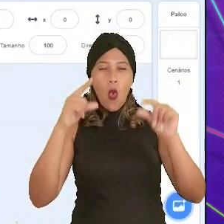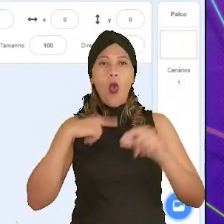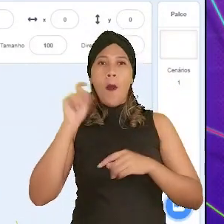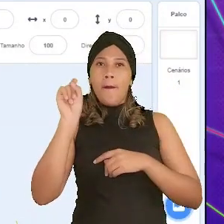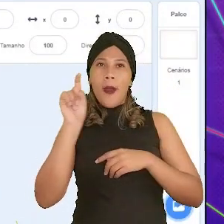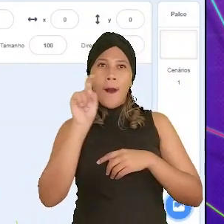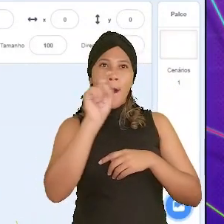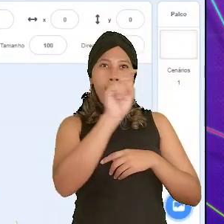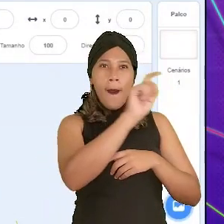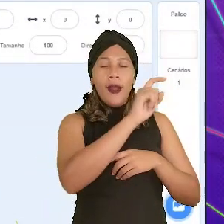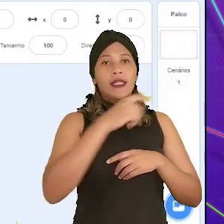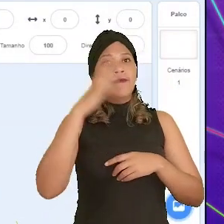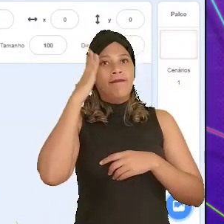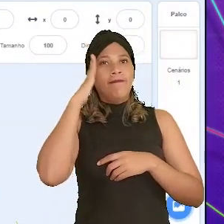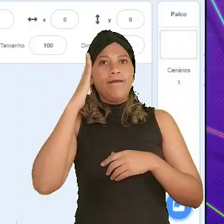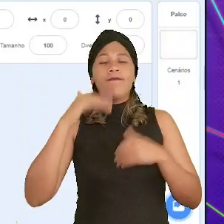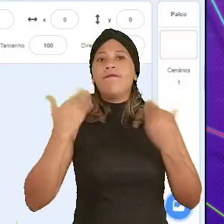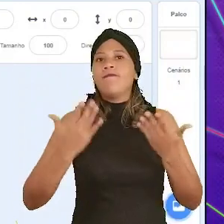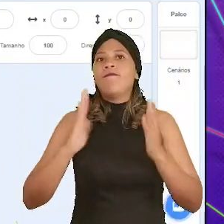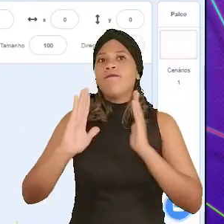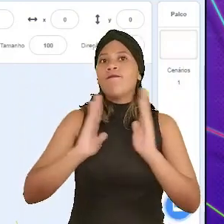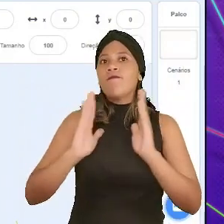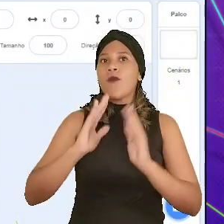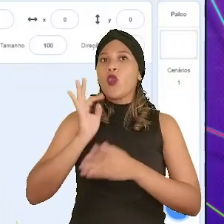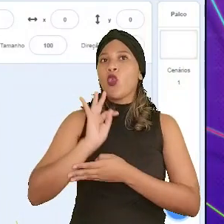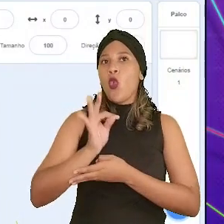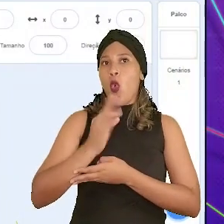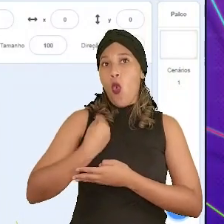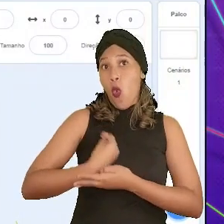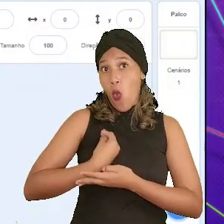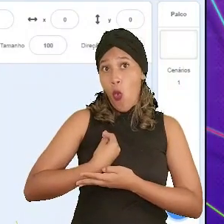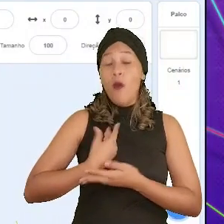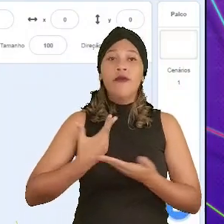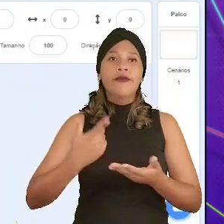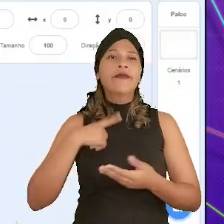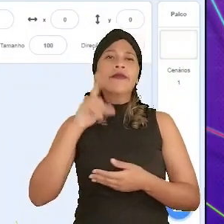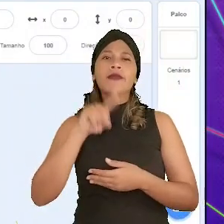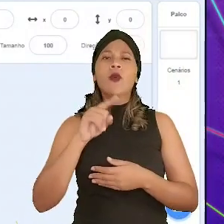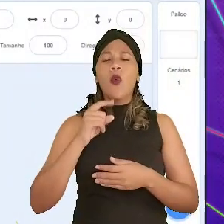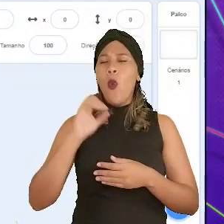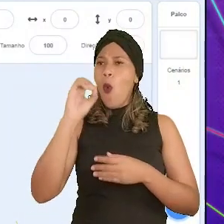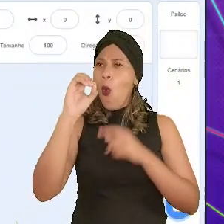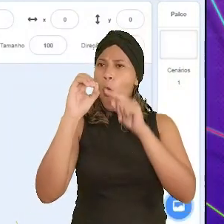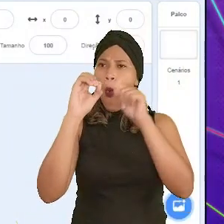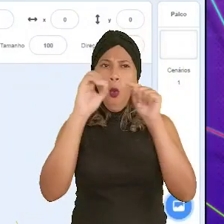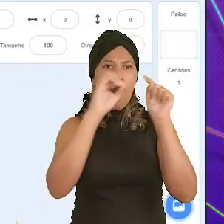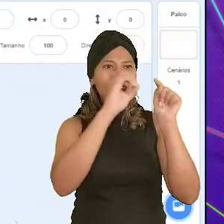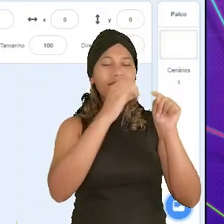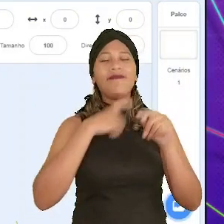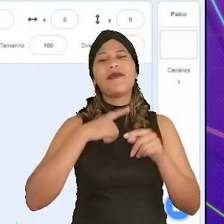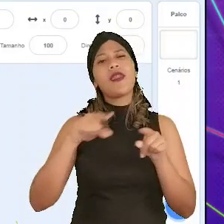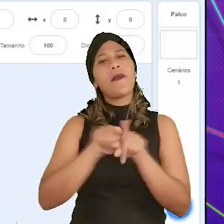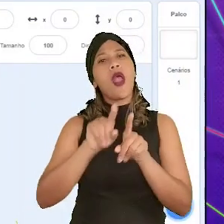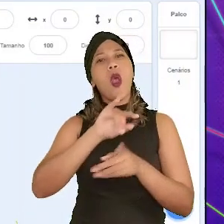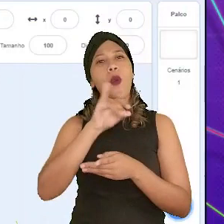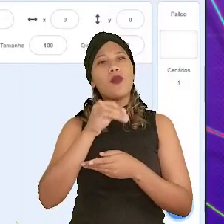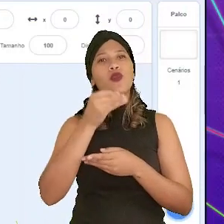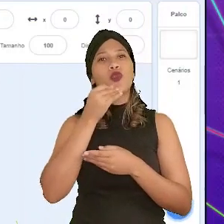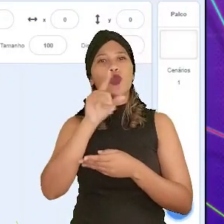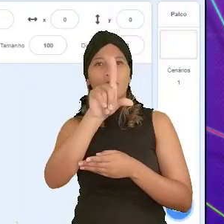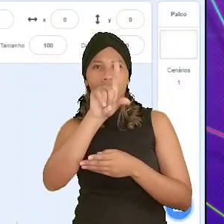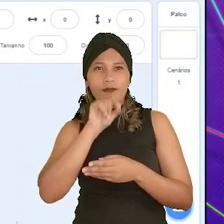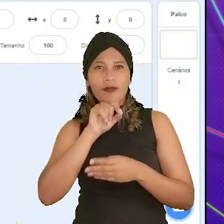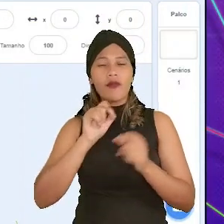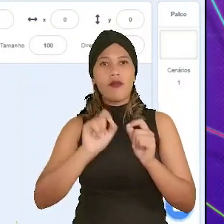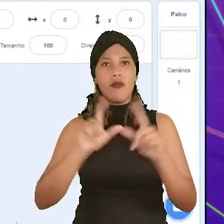superior botões que vão nos ajudar a saber em qual passo do tutorial estamos, que são essas bolinhas. E teremos a opção